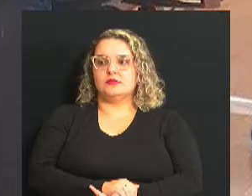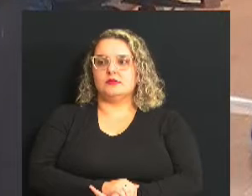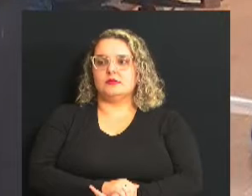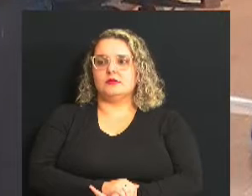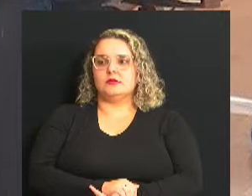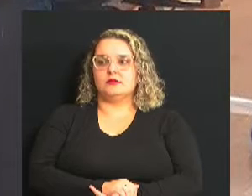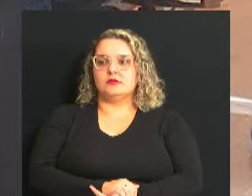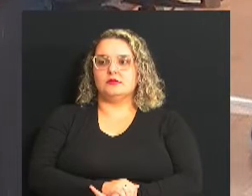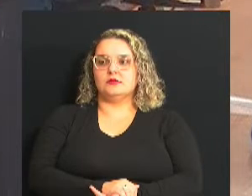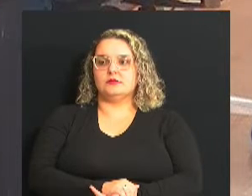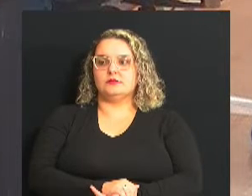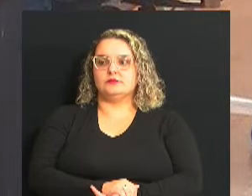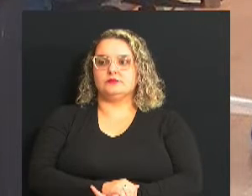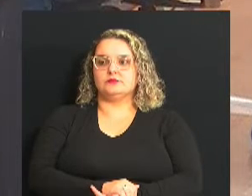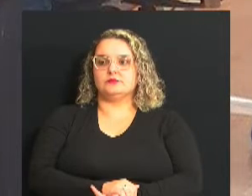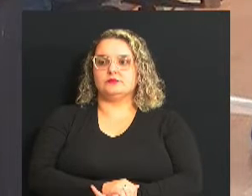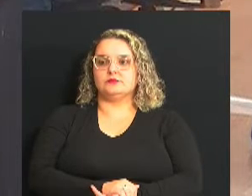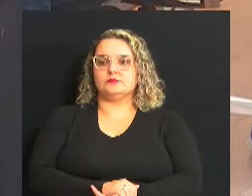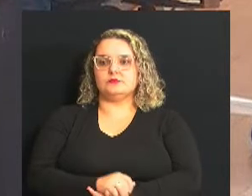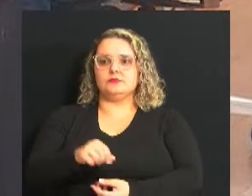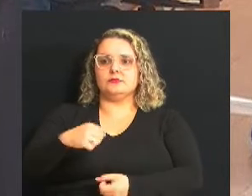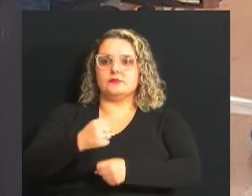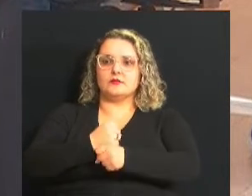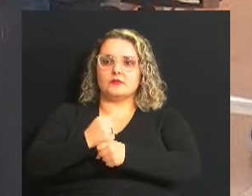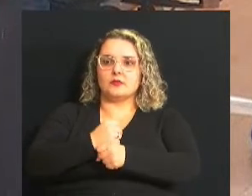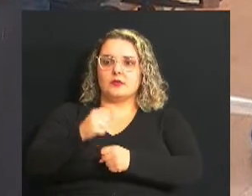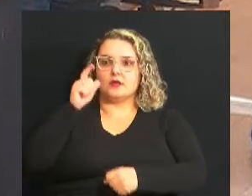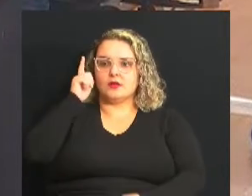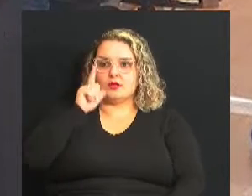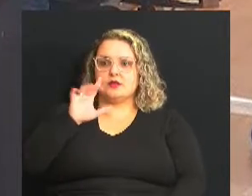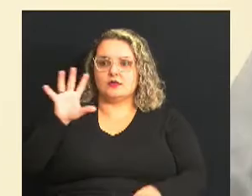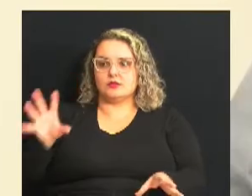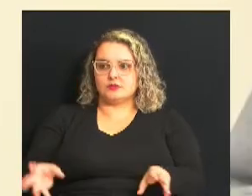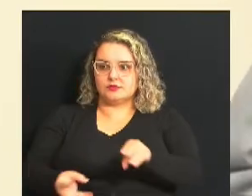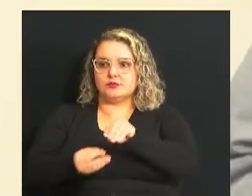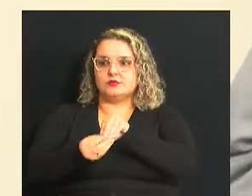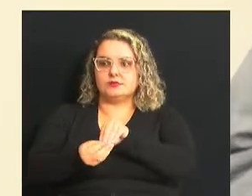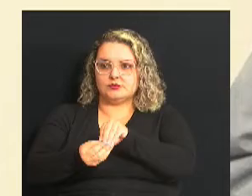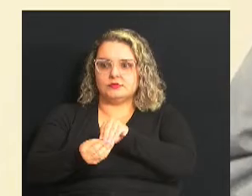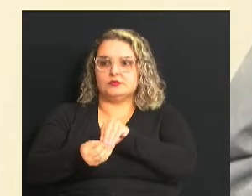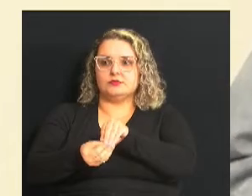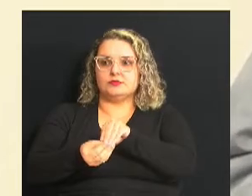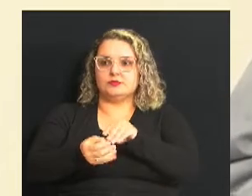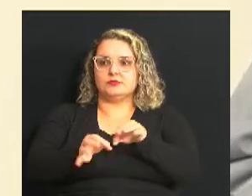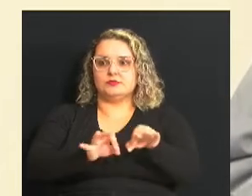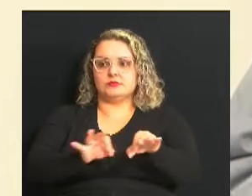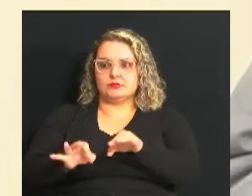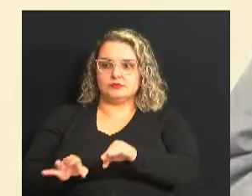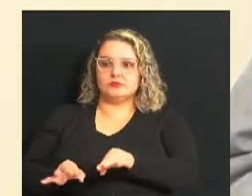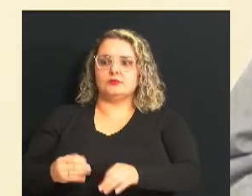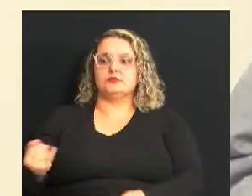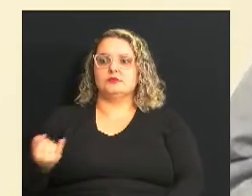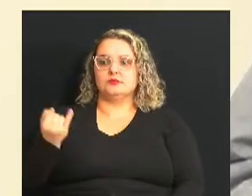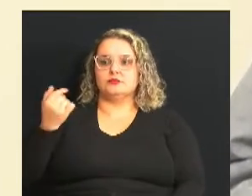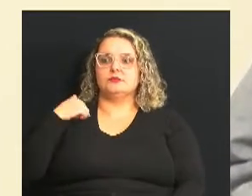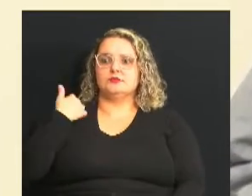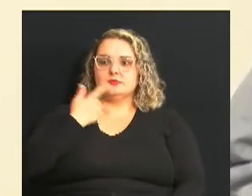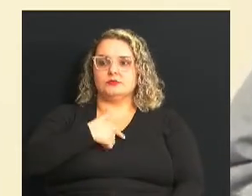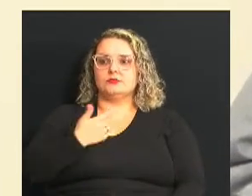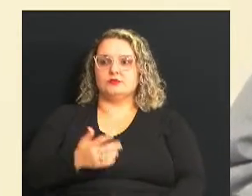Então, nesse ano, a gente conseguiu completar um projeto que era muito importante para a gente, que